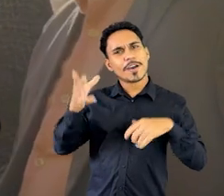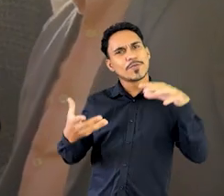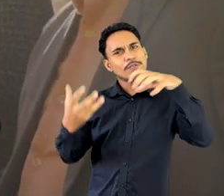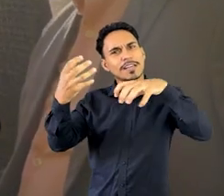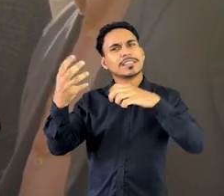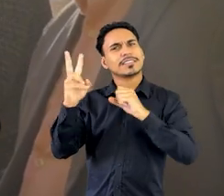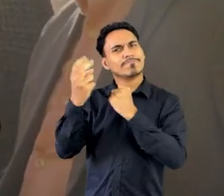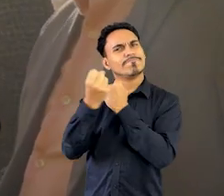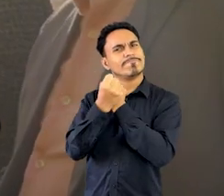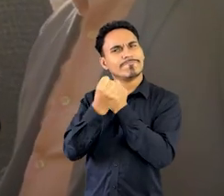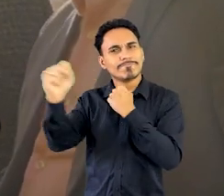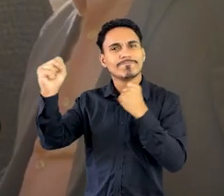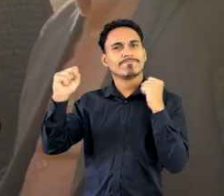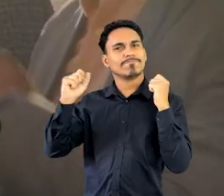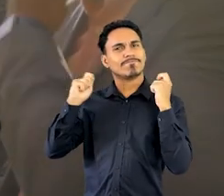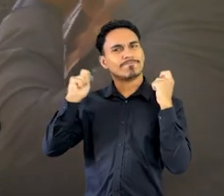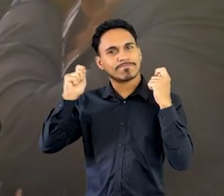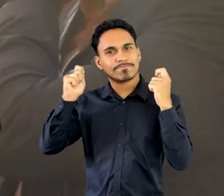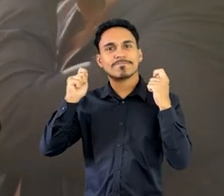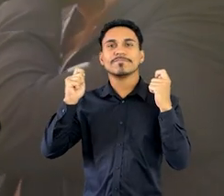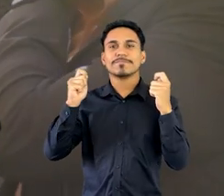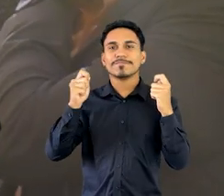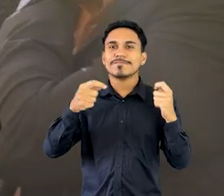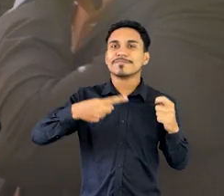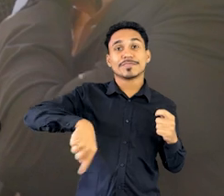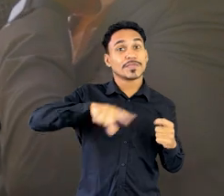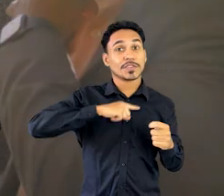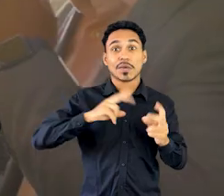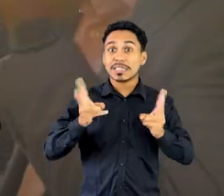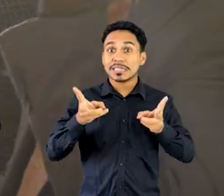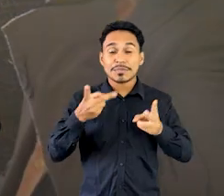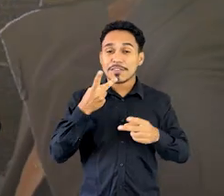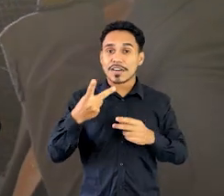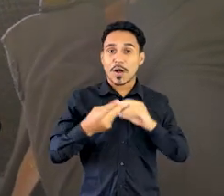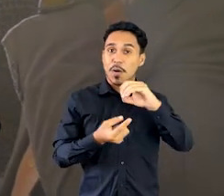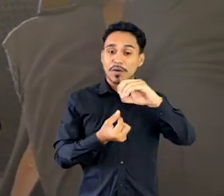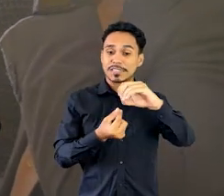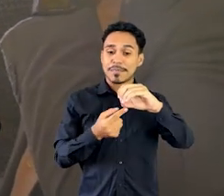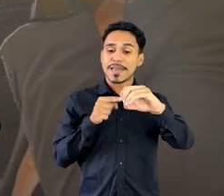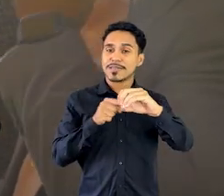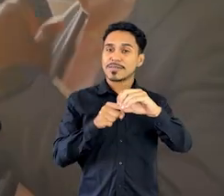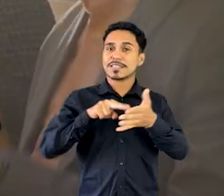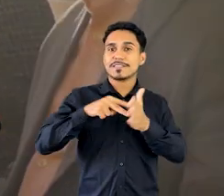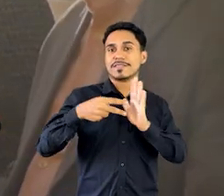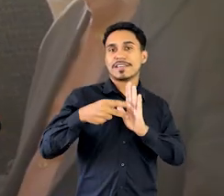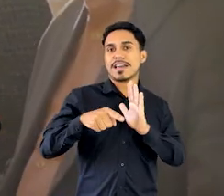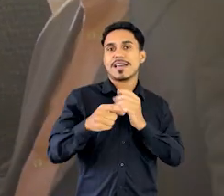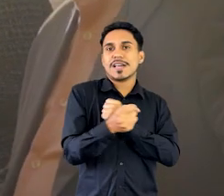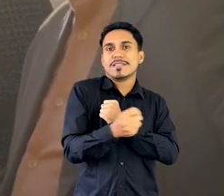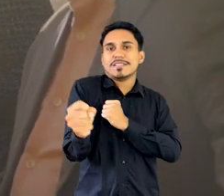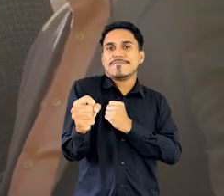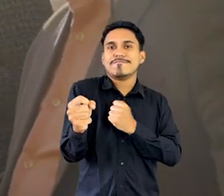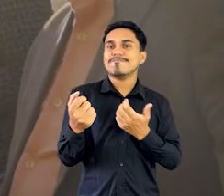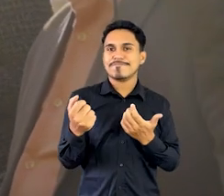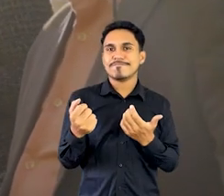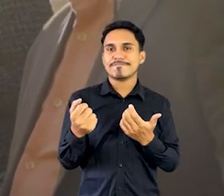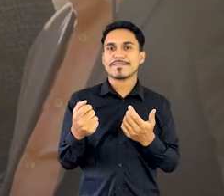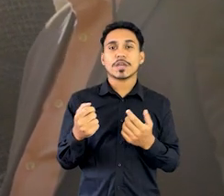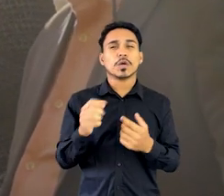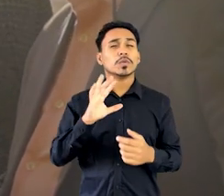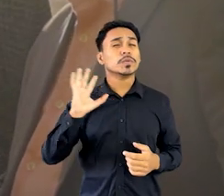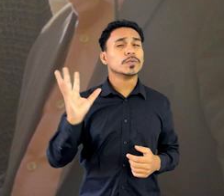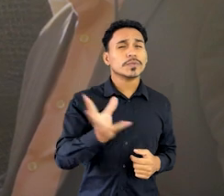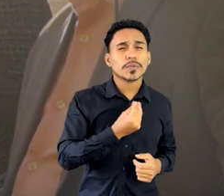defender e é esse orçamento que a gente quer também que seja a gente sempre fala né orçamento é uma escolha né então quando